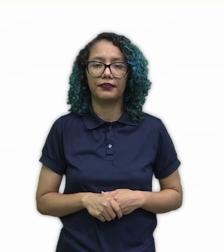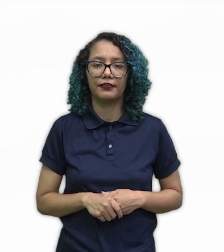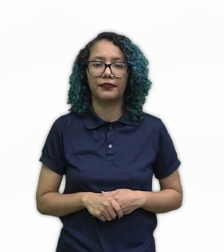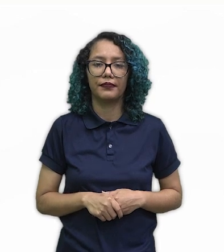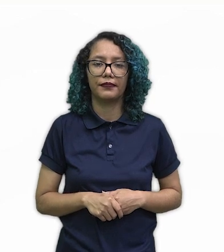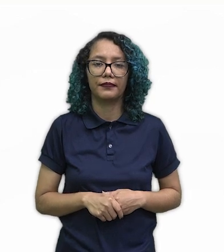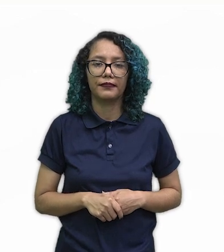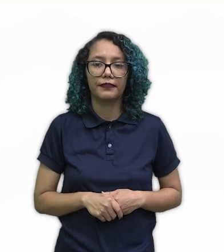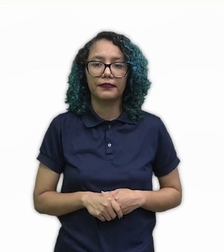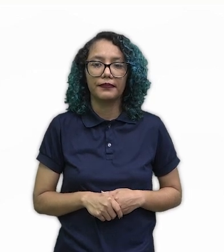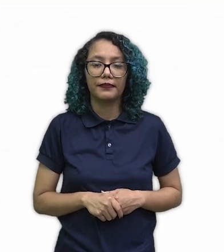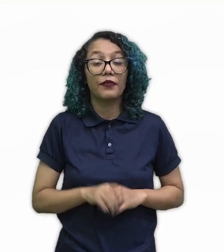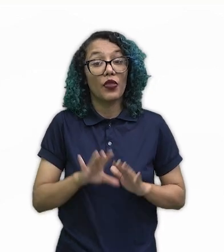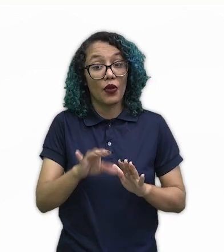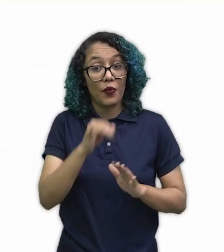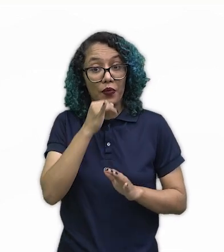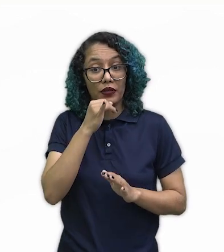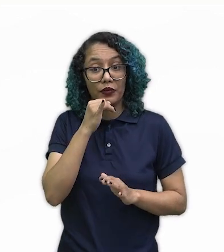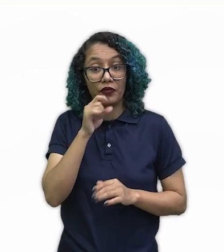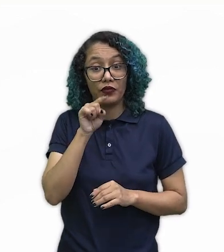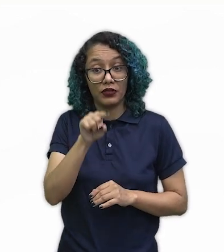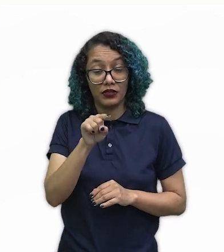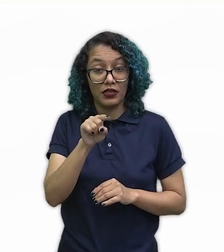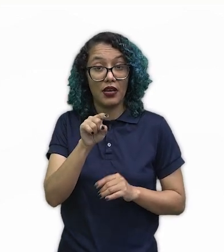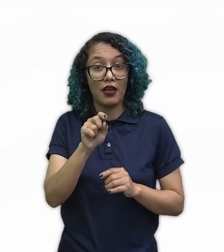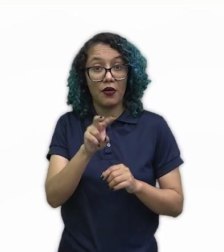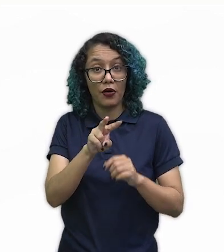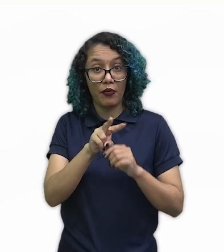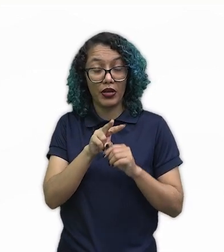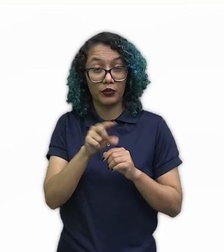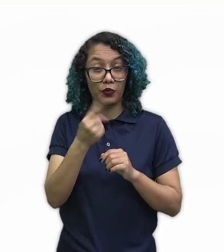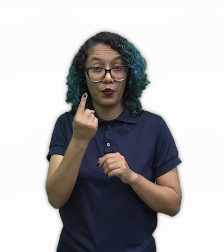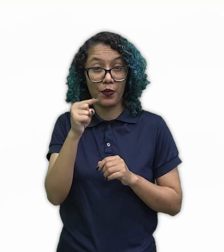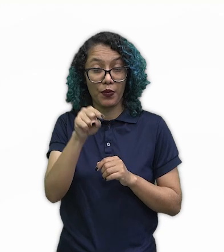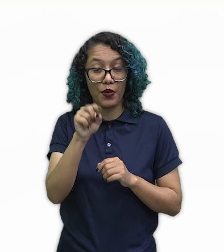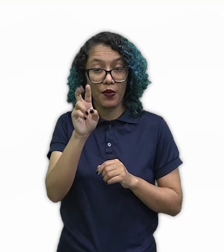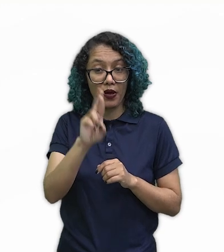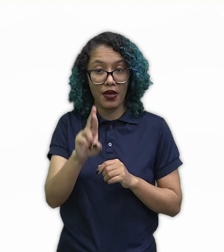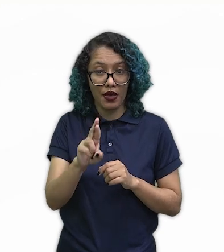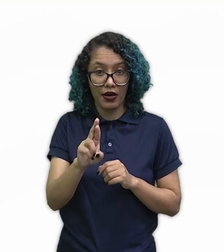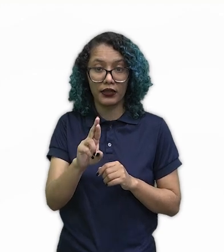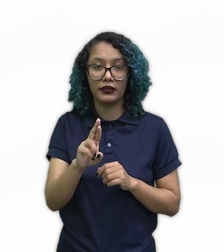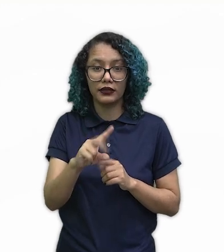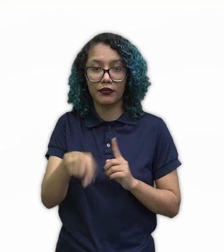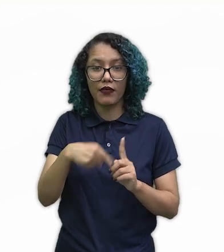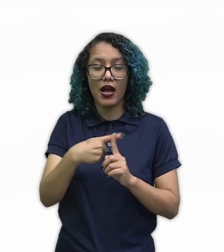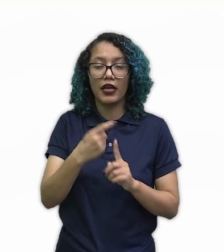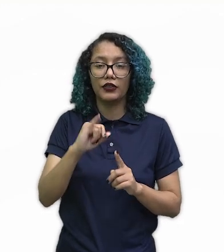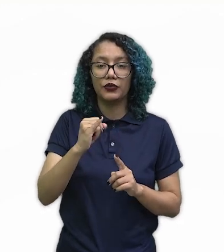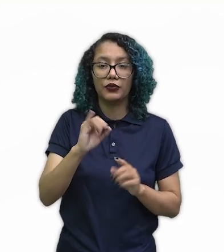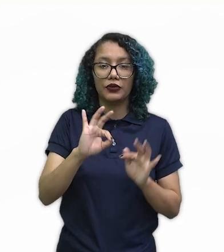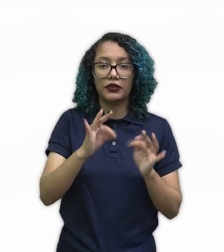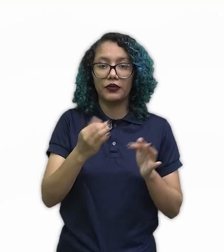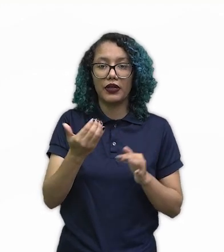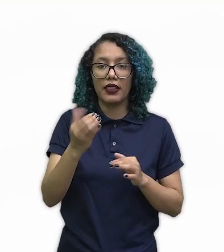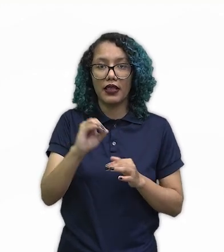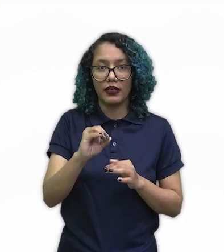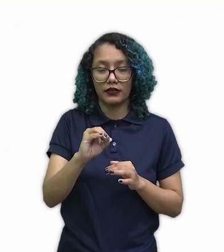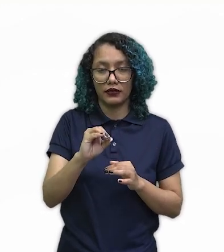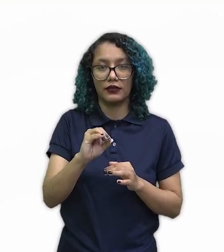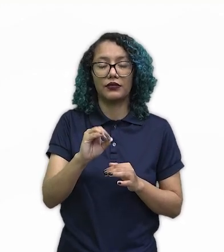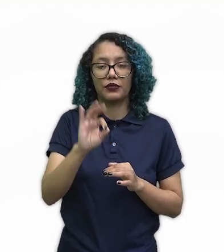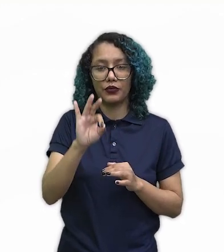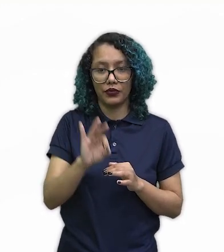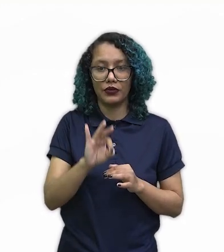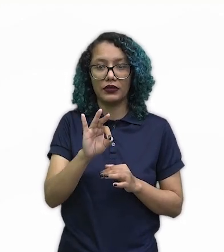Suponha que você faz um empréstimo de R$1.000 a uma taxa de juros sim, de 10%, só que agora a gente vai fazer